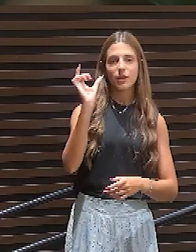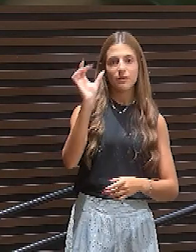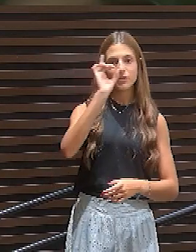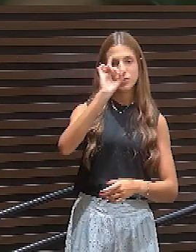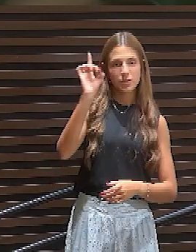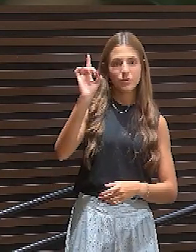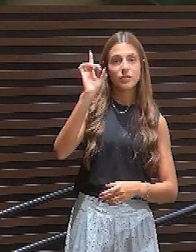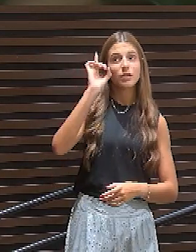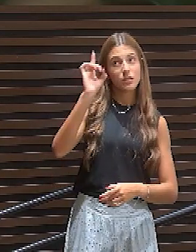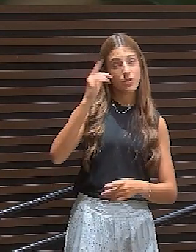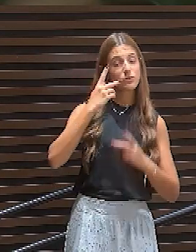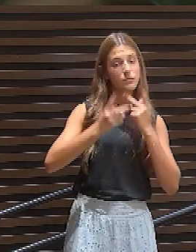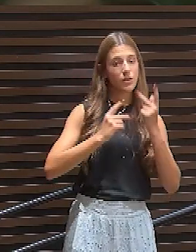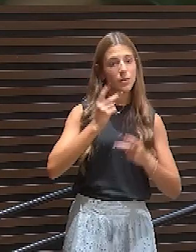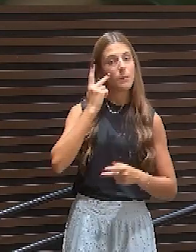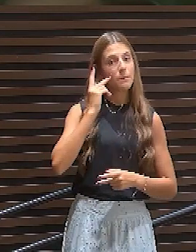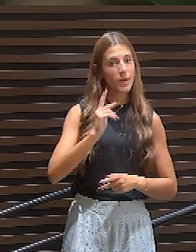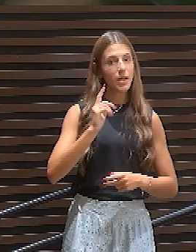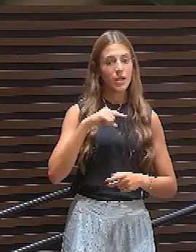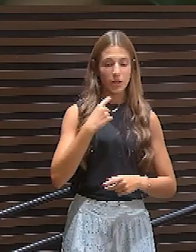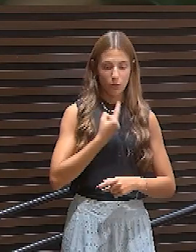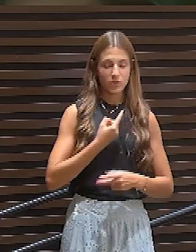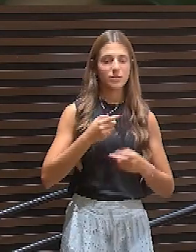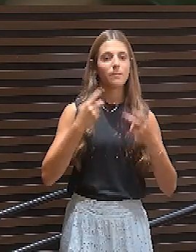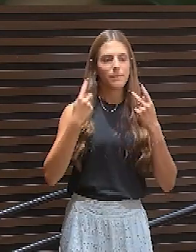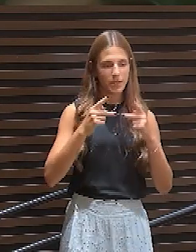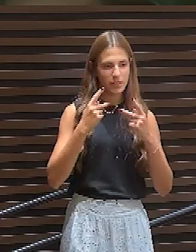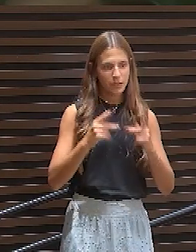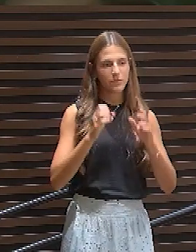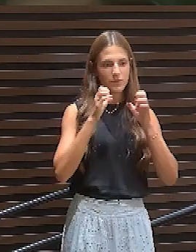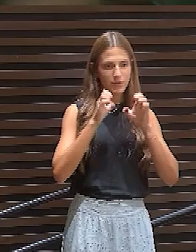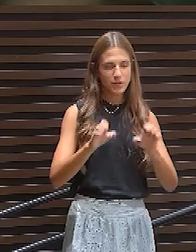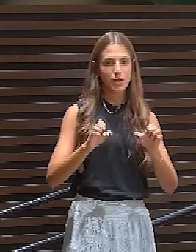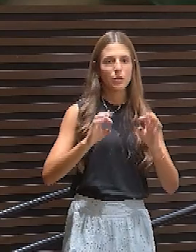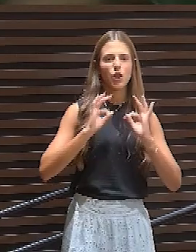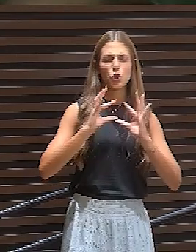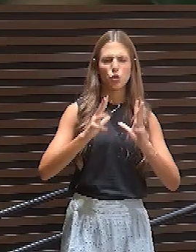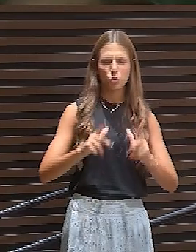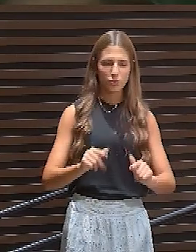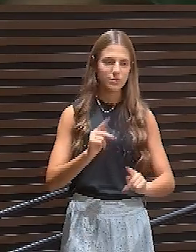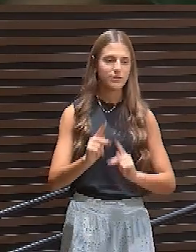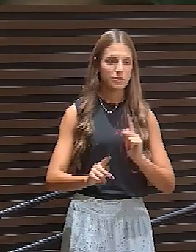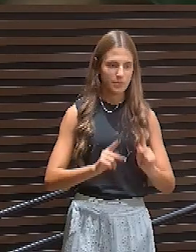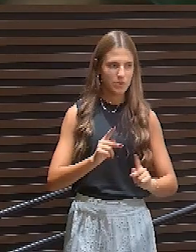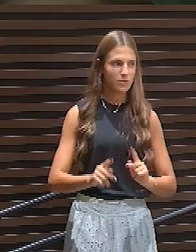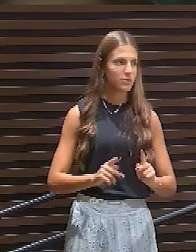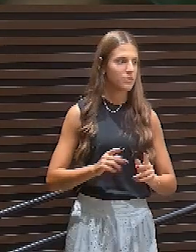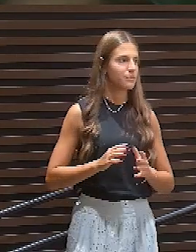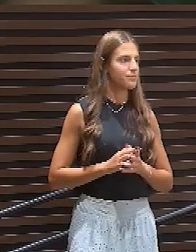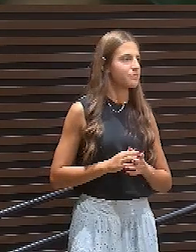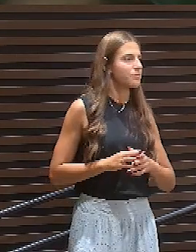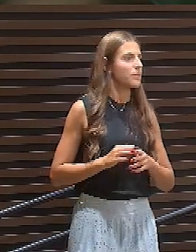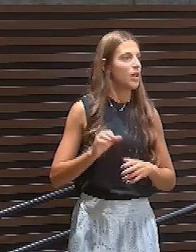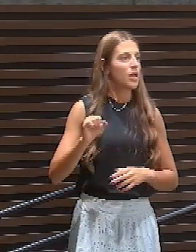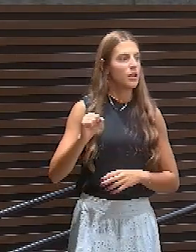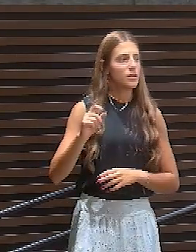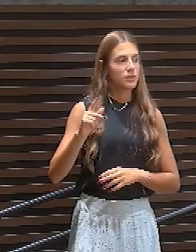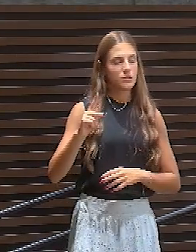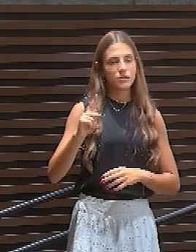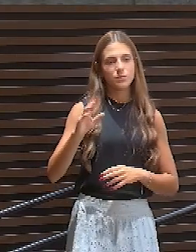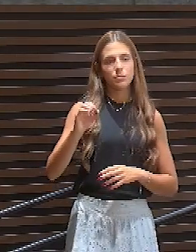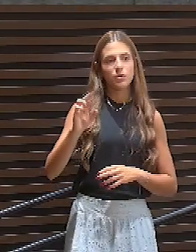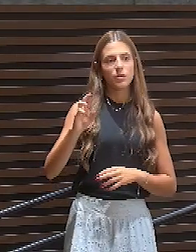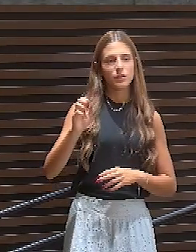o evangelho a toda a criatura. Spurgeon, que já viveu mais para cá, depois do Carey,